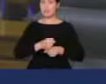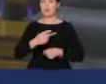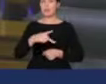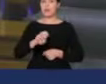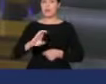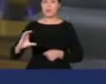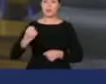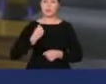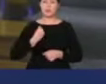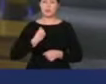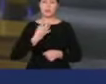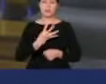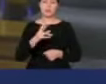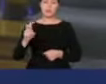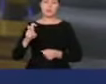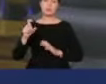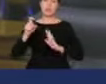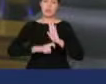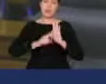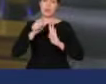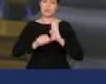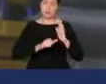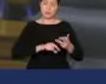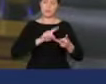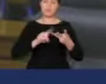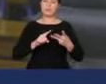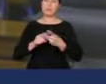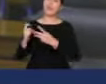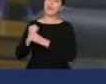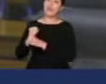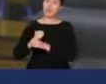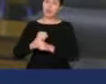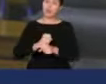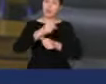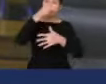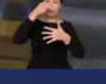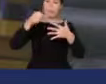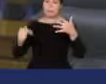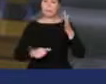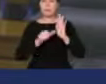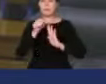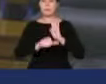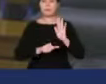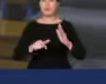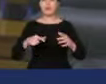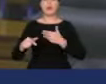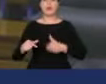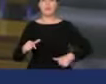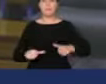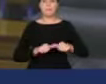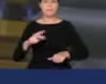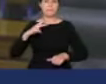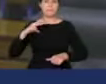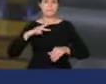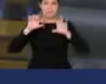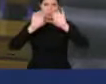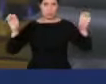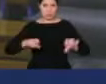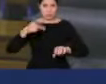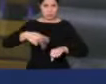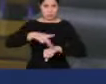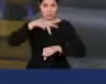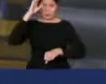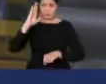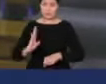reforma tributária. Estamos aguardando há anos inúmeras outras reformas, privatizações e projetos estruturantes desse país. Mas,